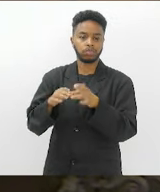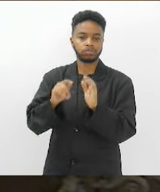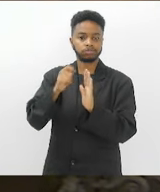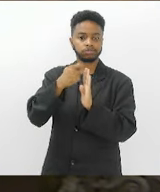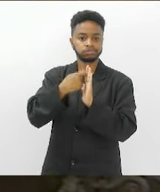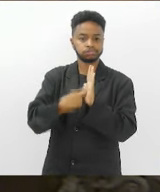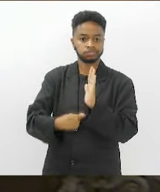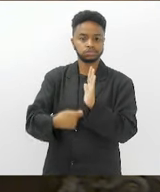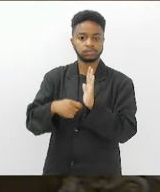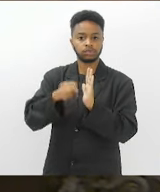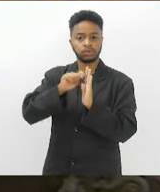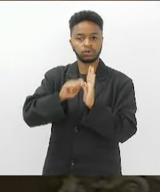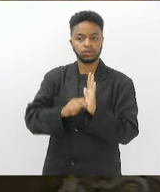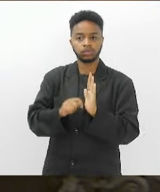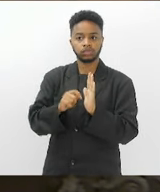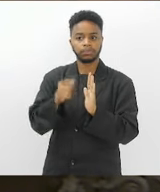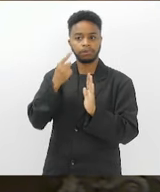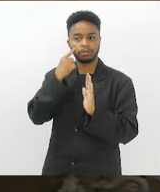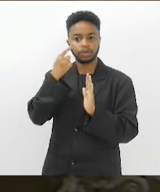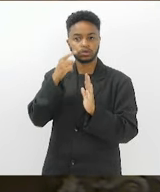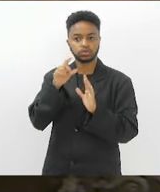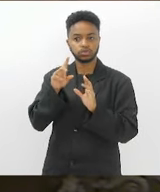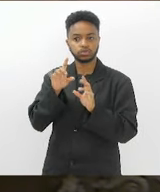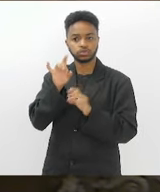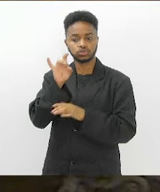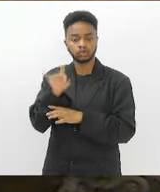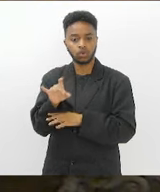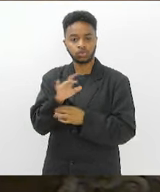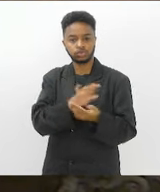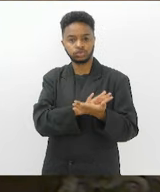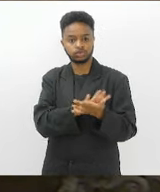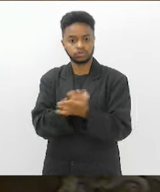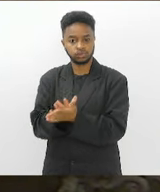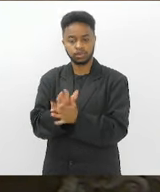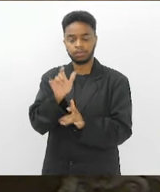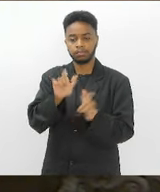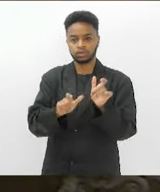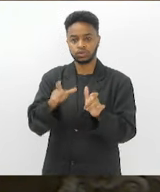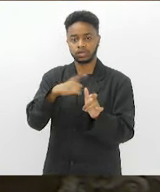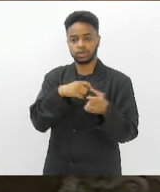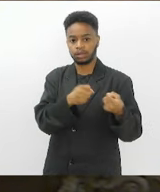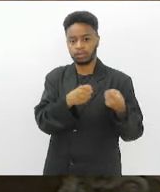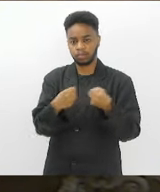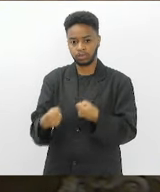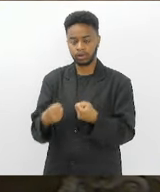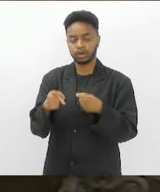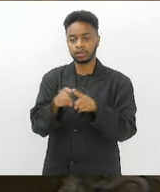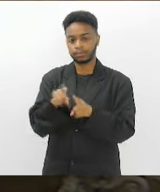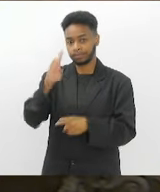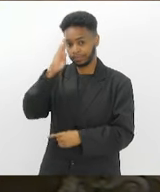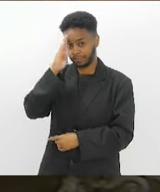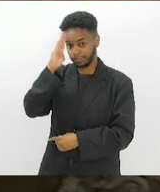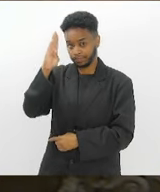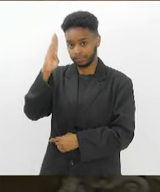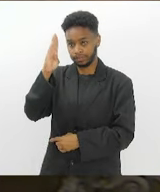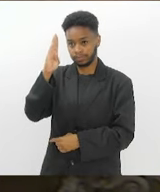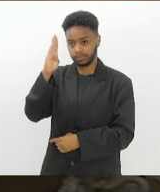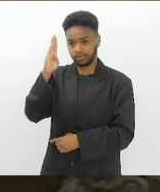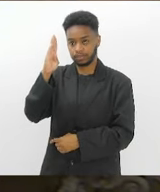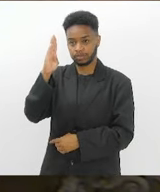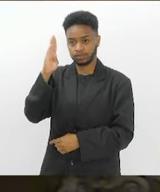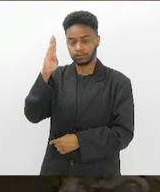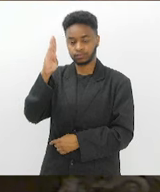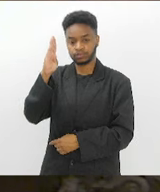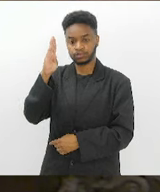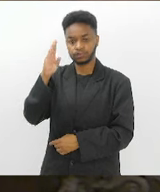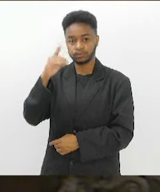só pensam no caixa, que só pensam em destruir quem está no poder e, sobretudo, que façam do